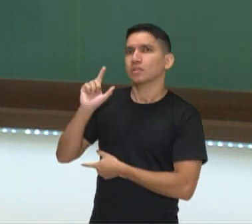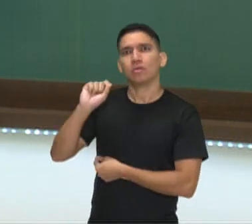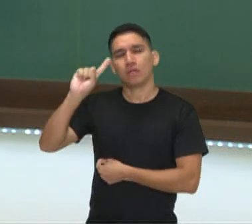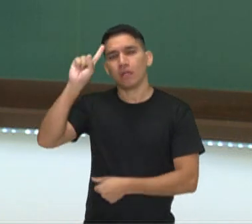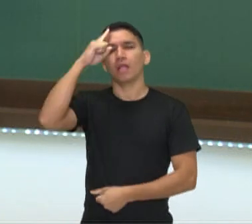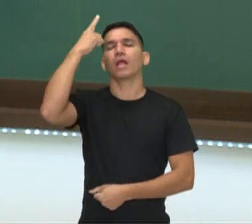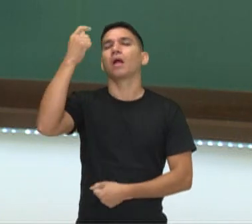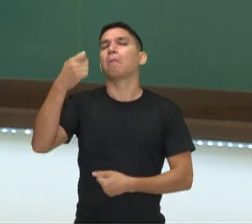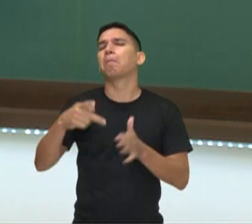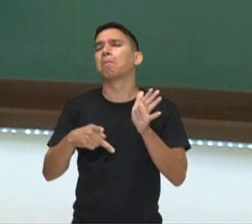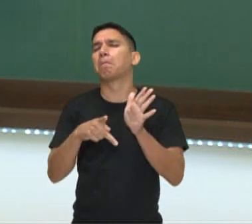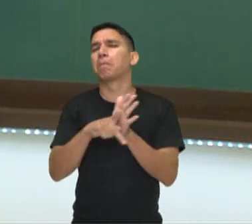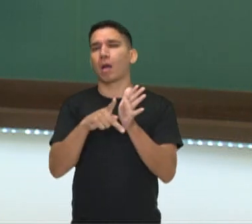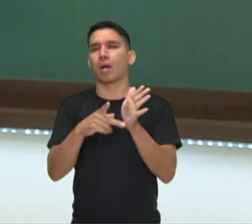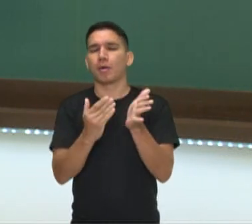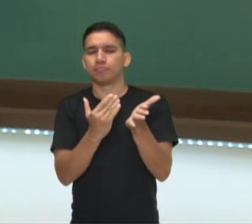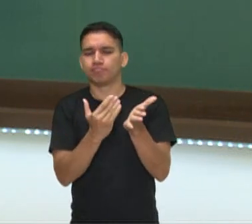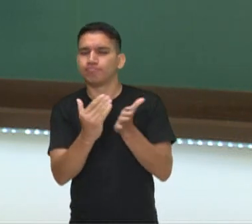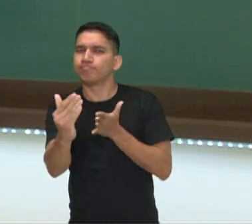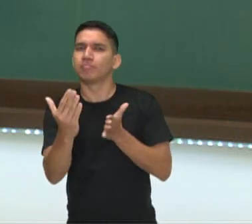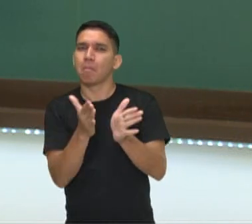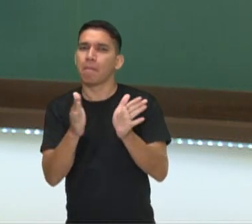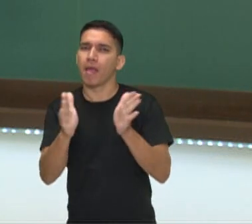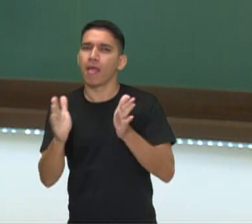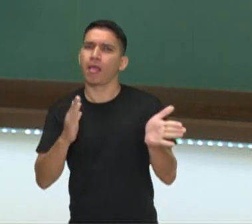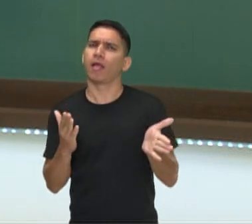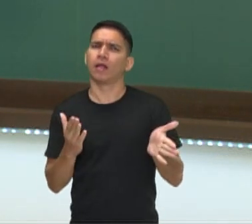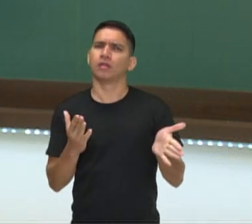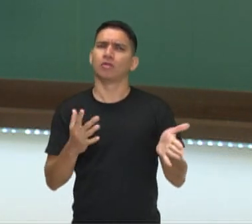início da Brasil-República, a questão do militarismo.